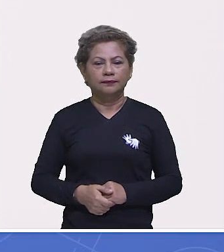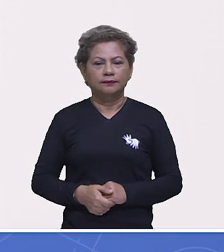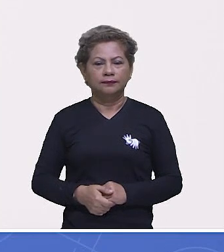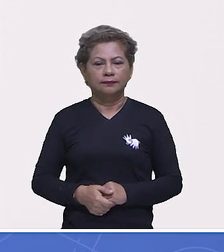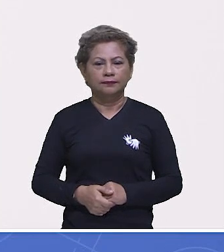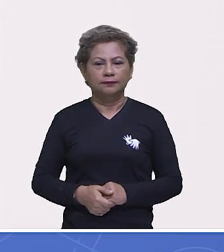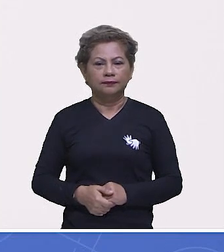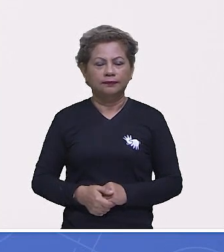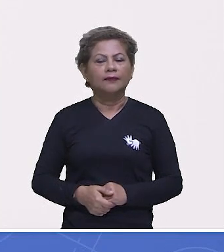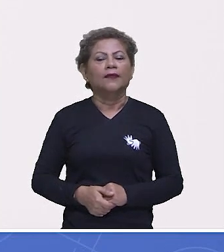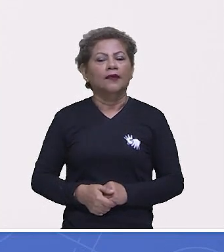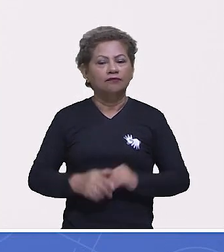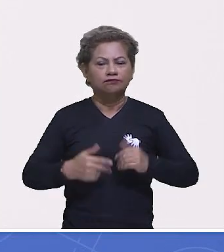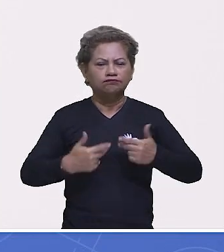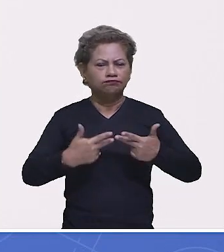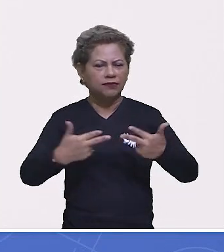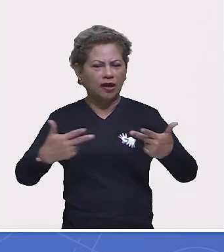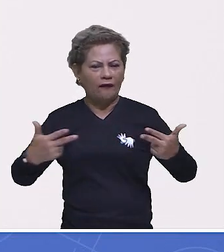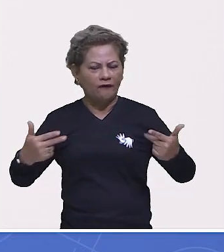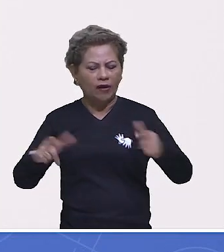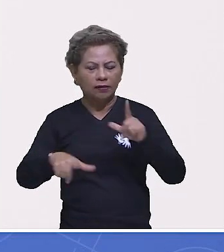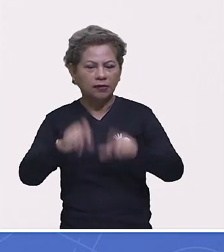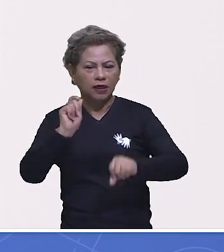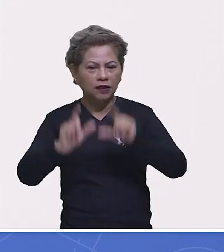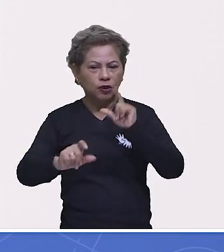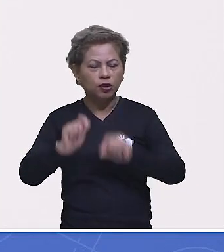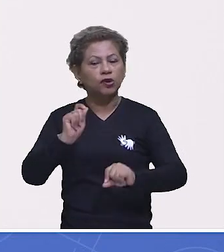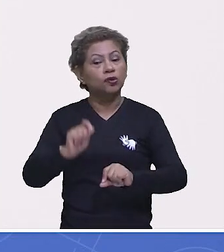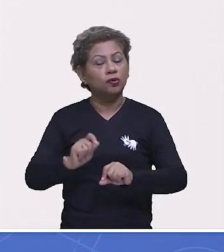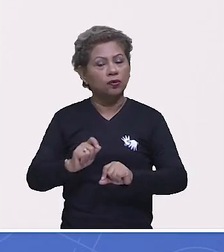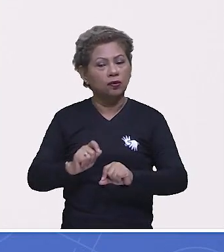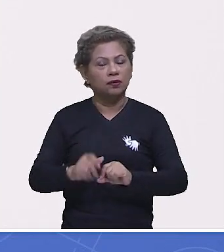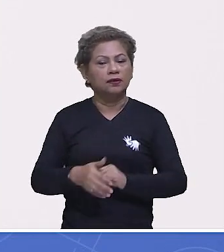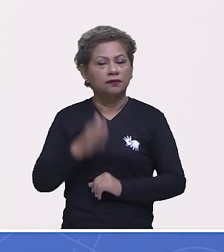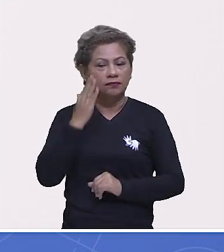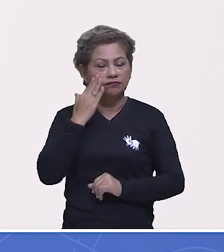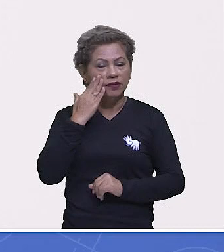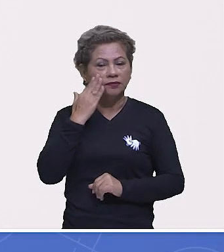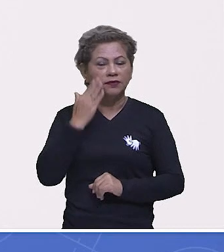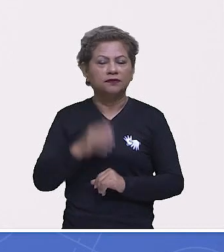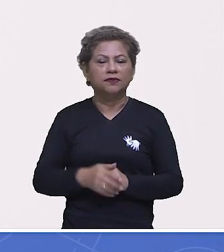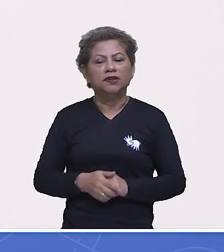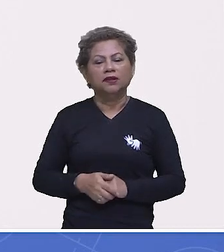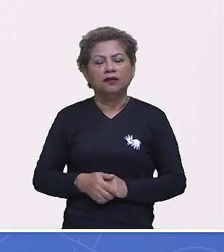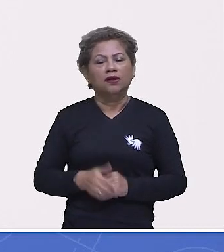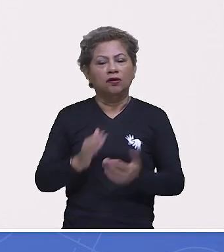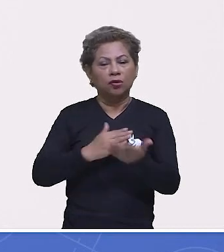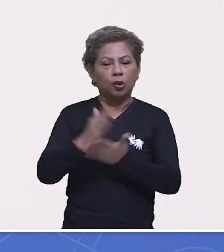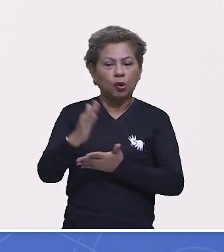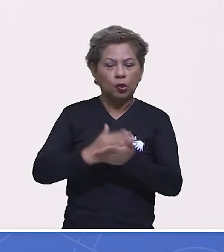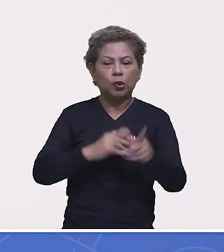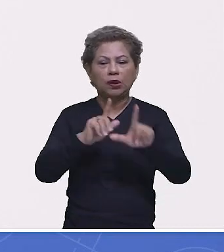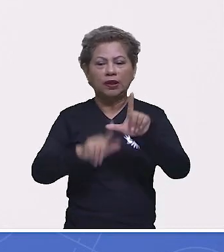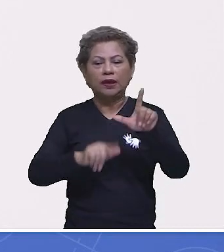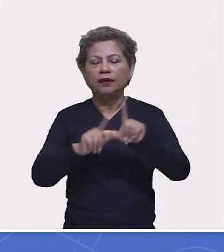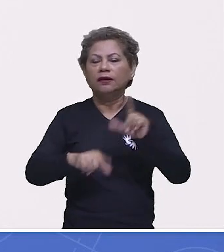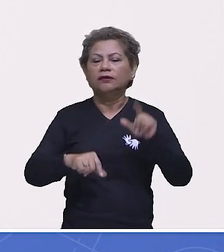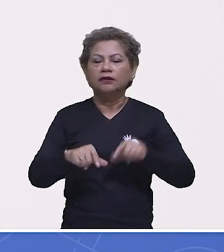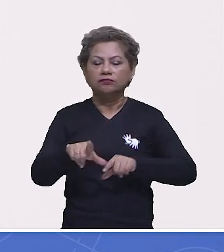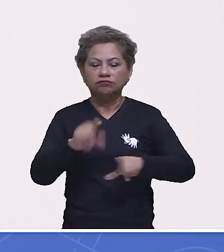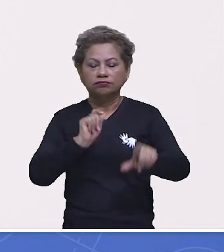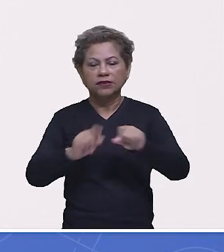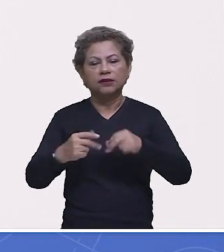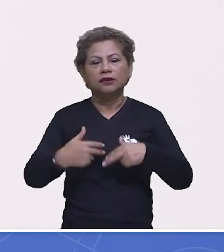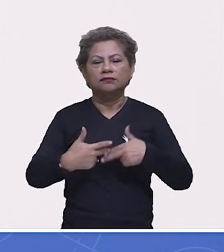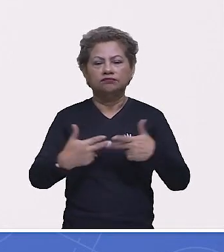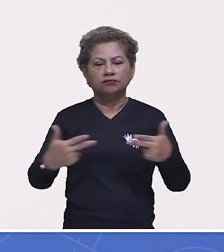Essa daí está bem divergente, né? As escolhas das alternativas, tem gente que escolheu algumas e foi variando, né? Muito